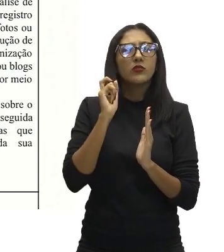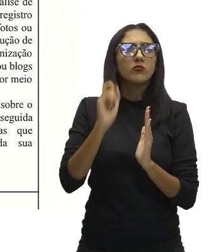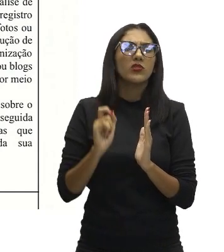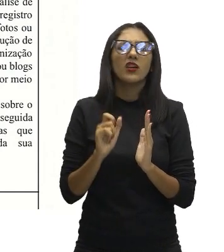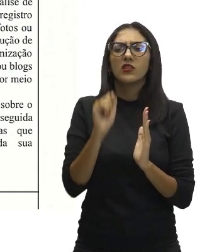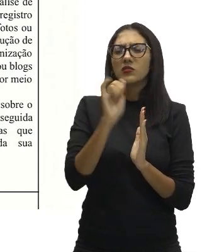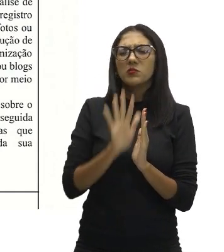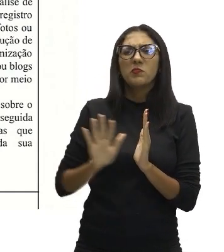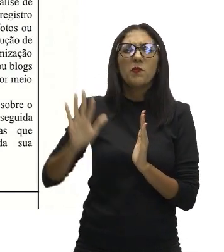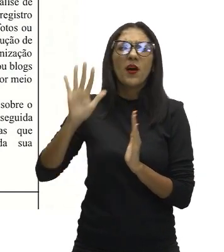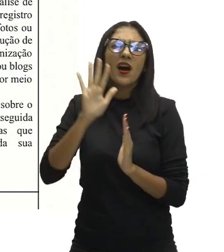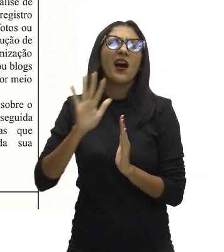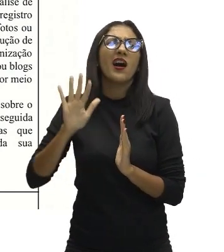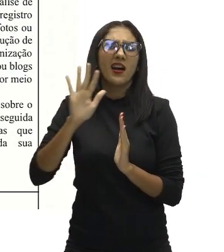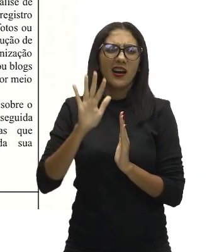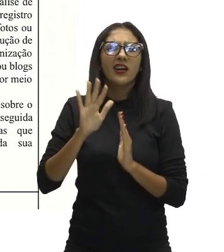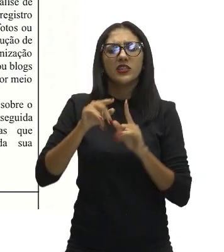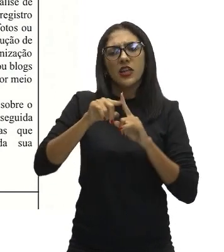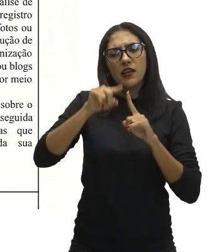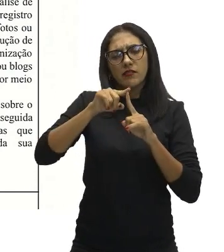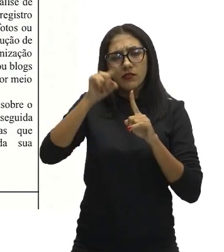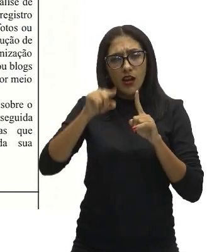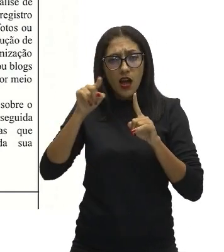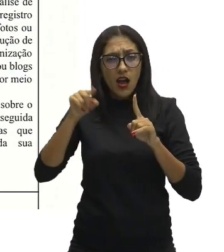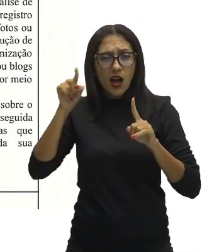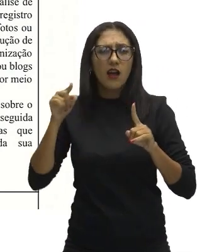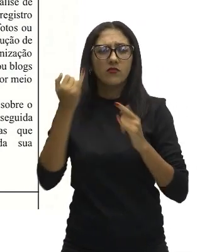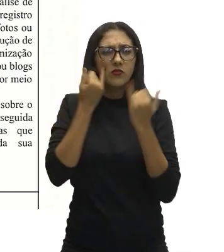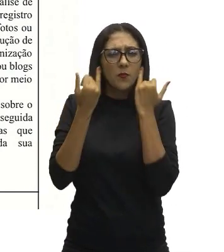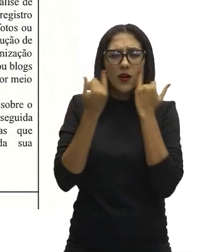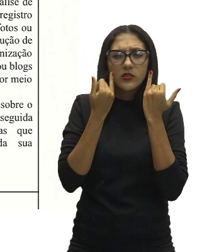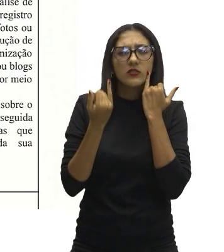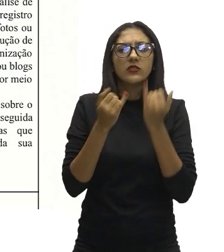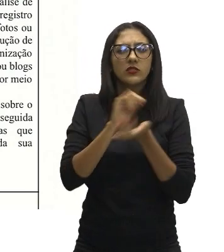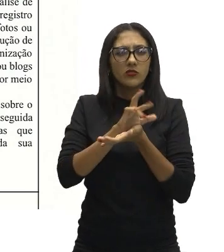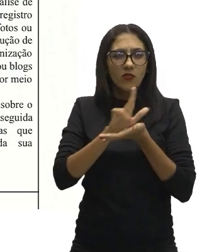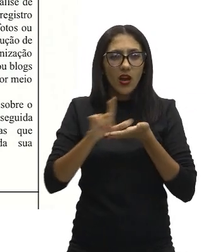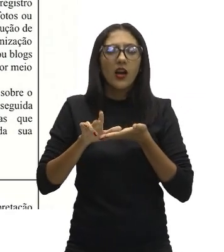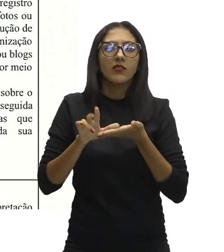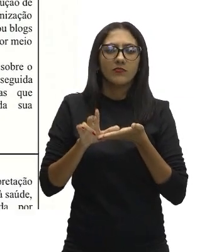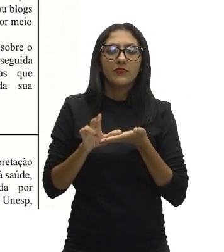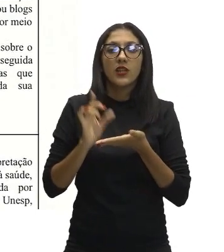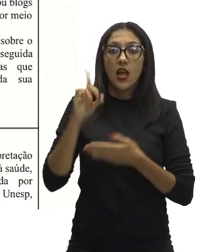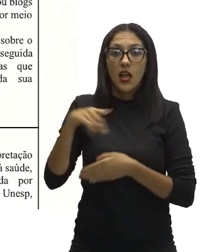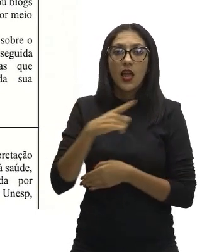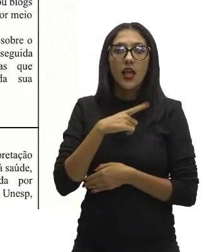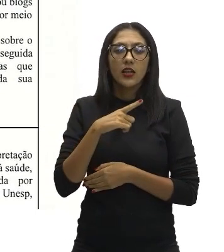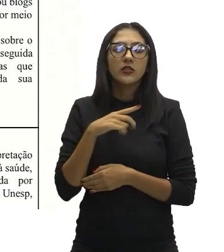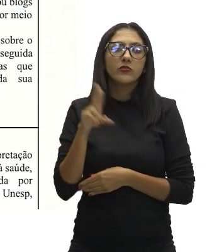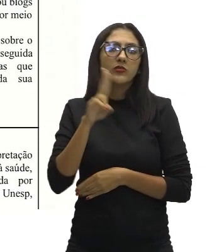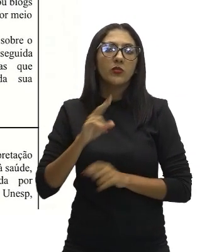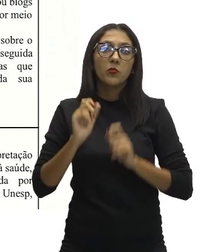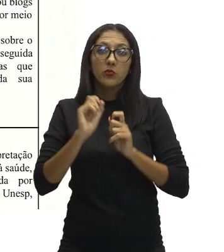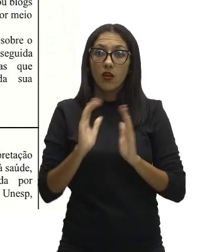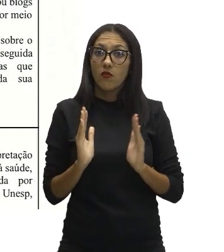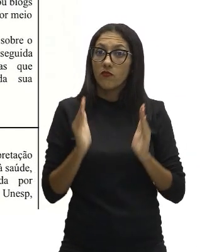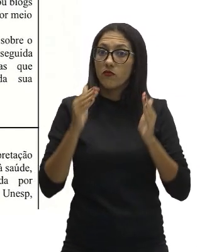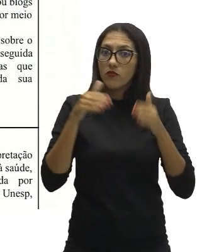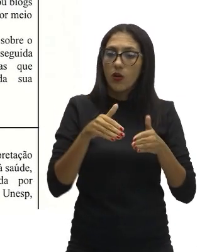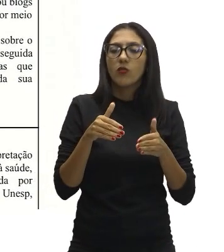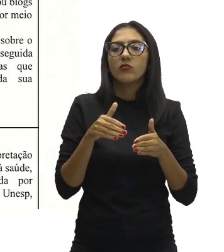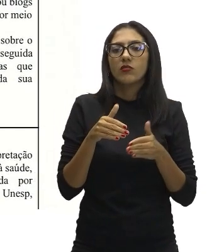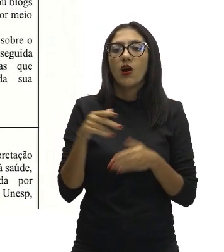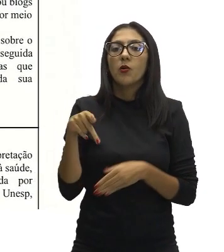a produção dos recursos midiáticos, não é? E nós temos a coluna aqui, que é essa que é destinada mesmo ao professor,